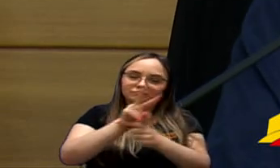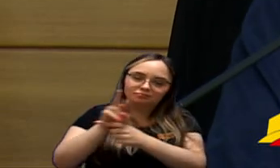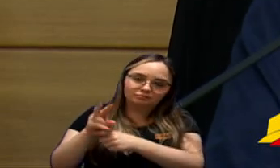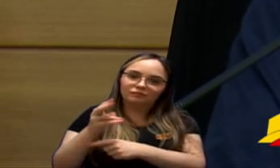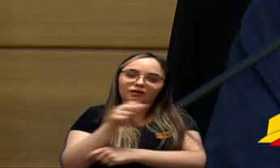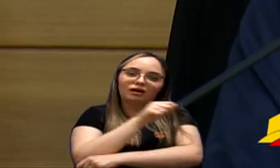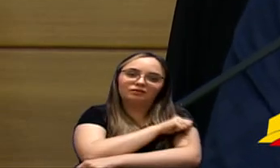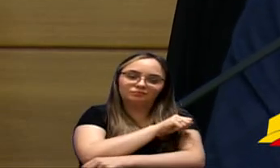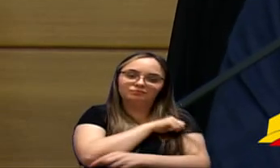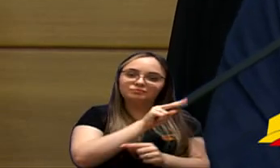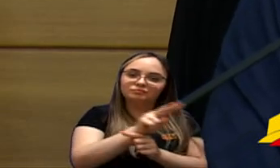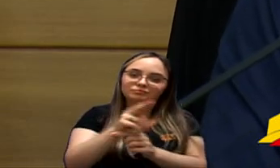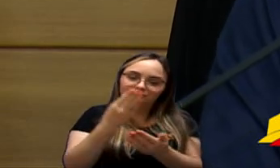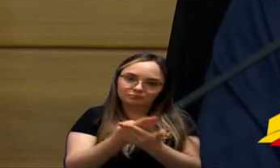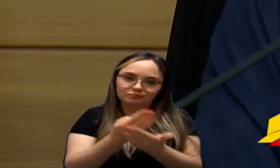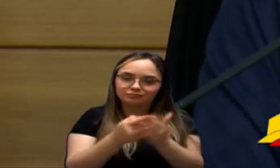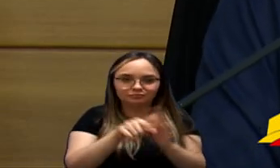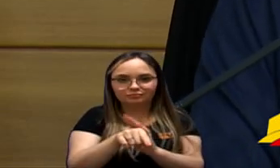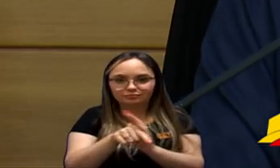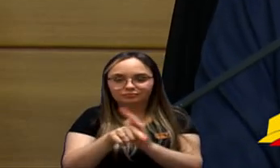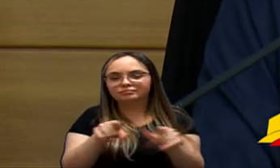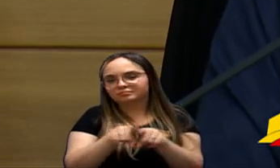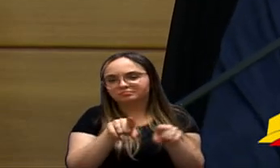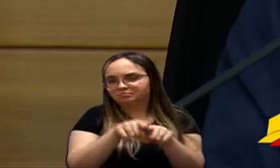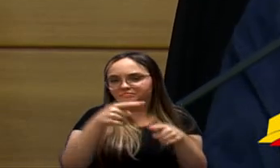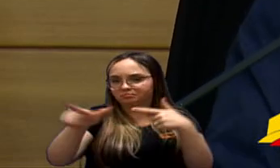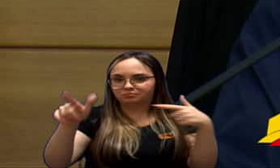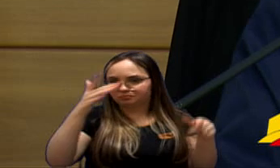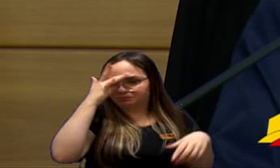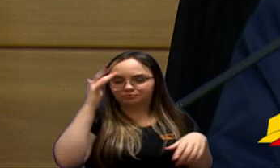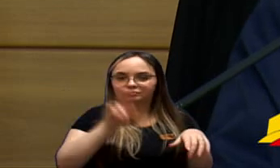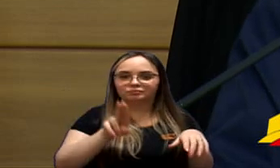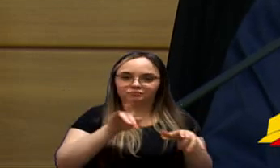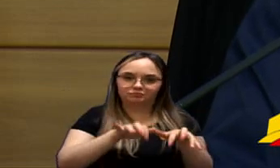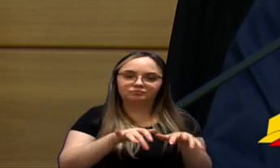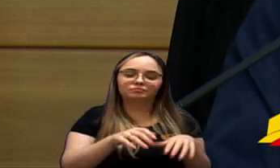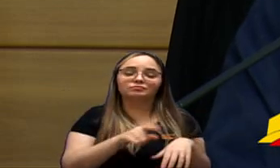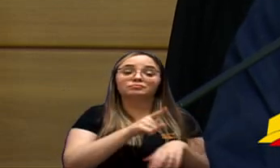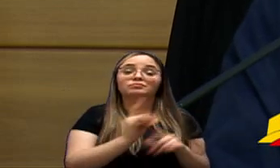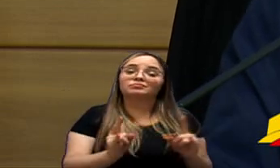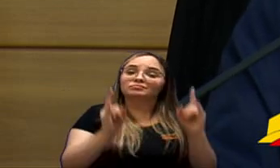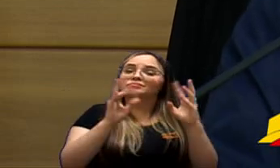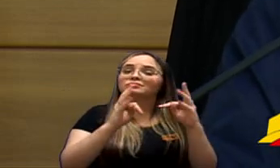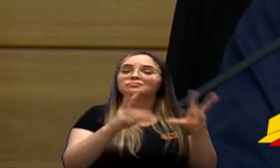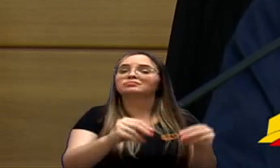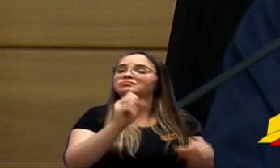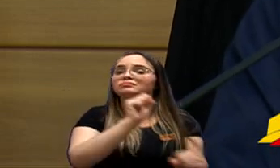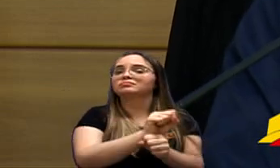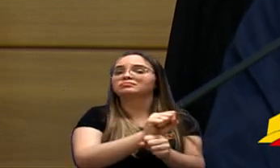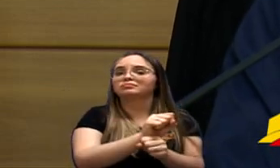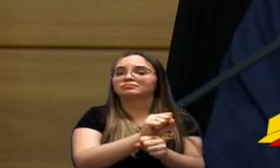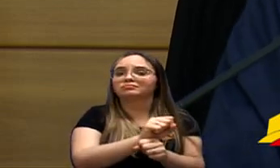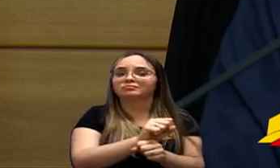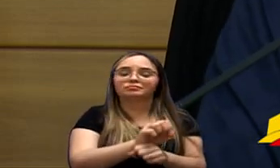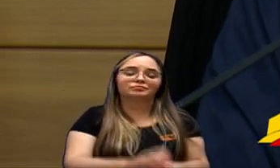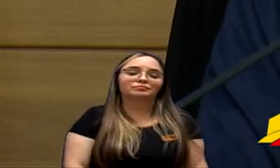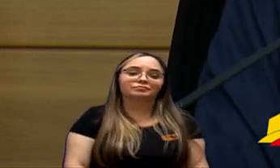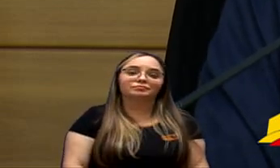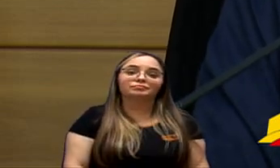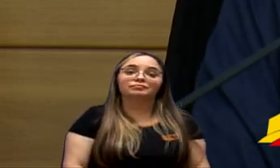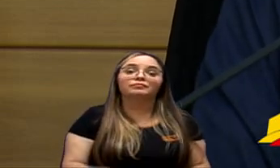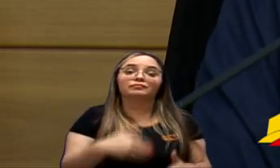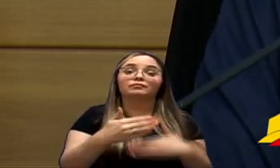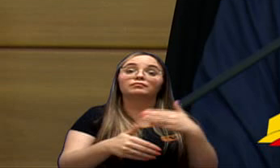mas também havia um atendimento à população lá. E esses prédios ficaram muito tempo paralisados sem uma atividade física.